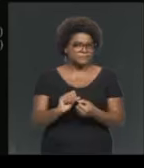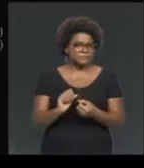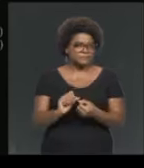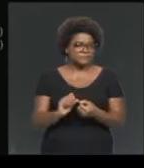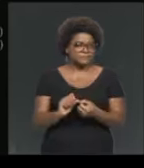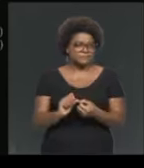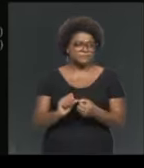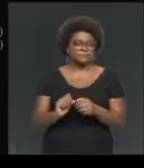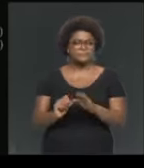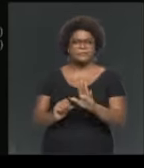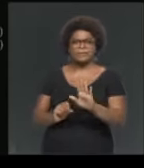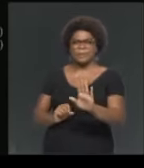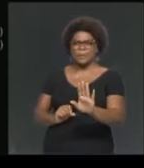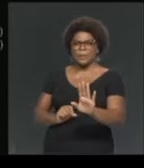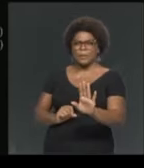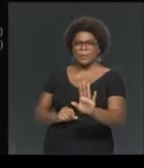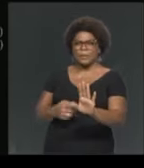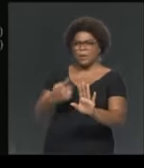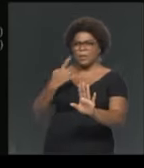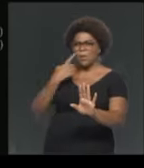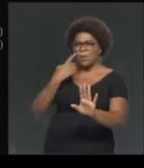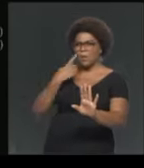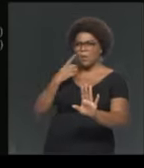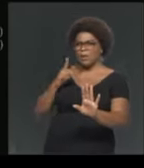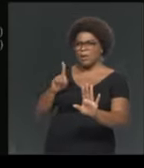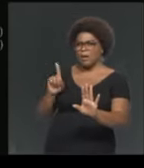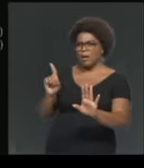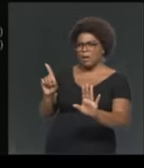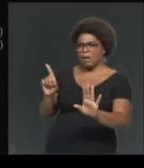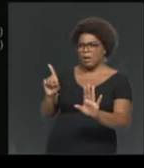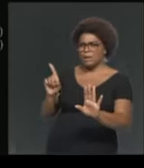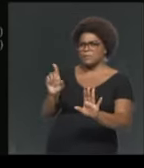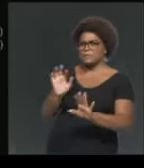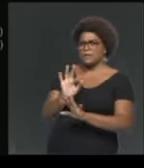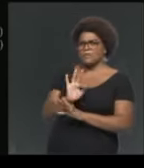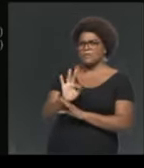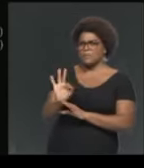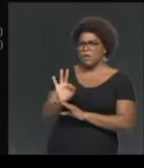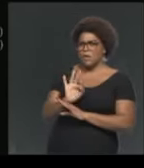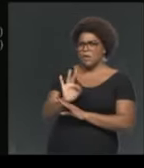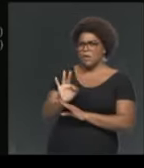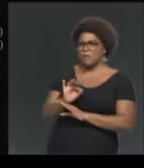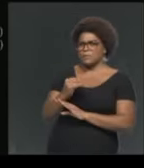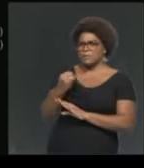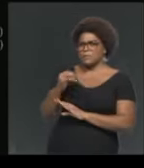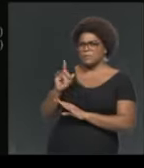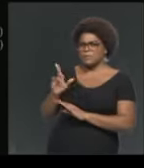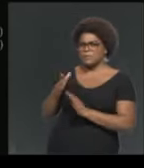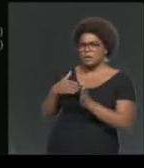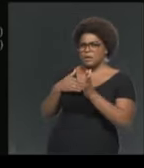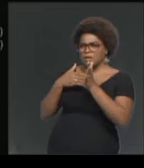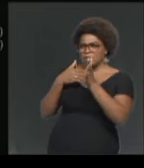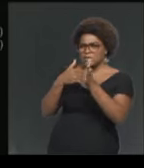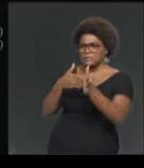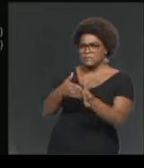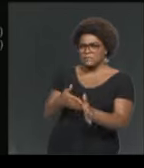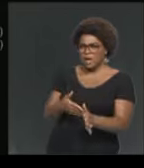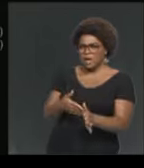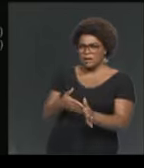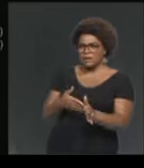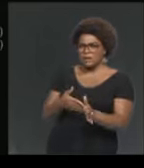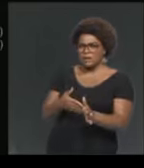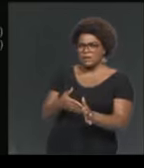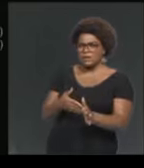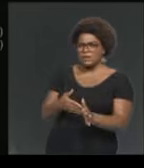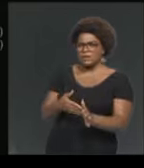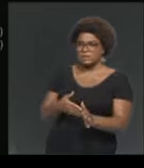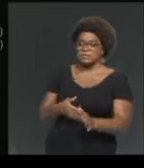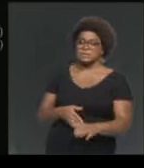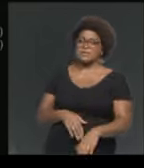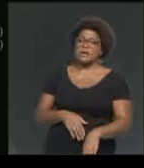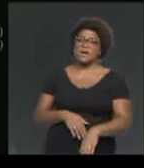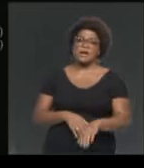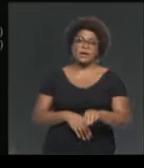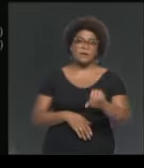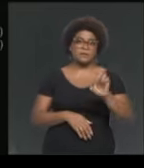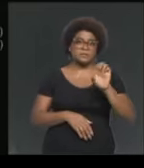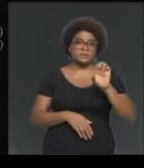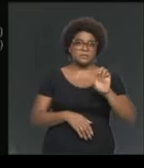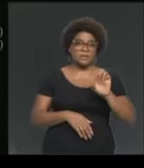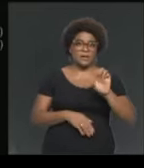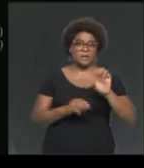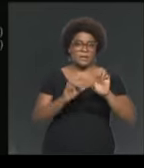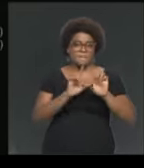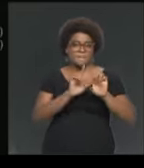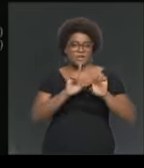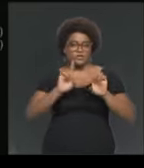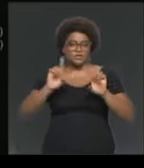olhar para essas fórmulas aqui, né, se você vai neste sentido, né, aqui ó, da esquerda para a direita da igualdade, você